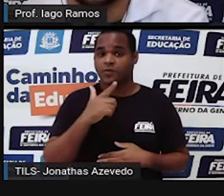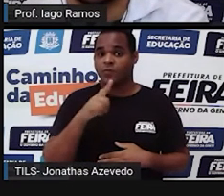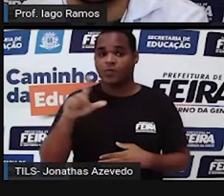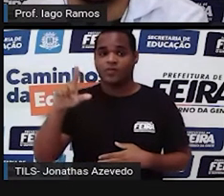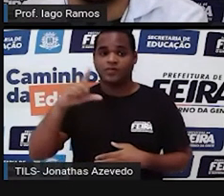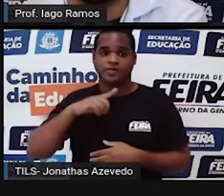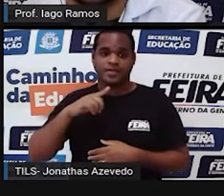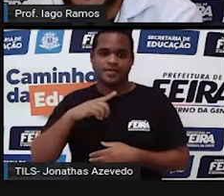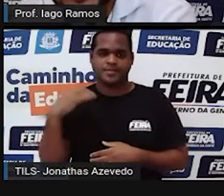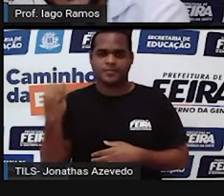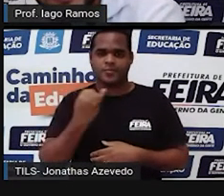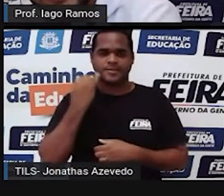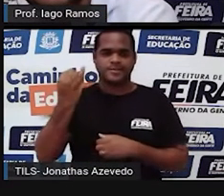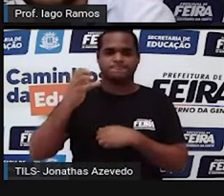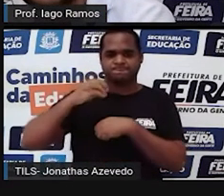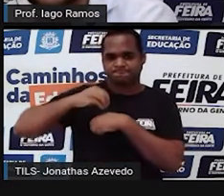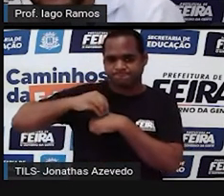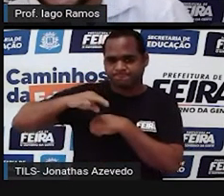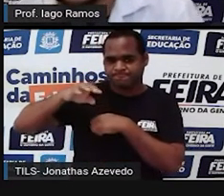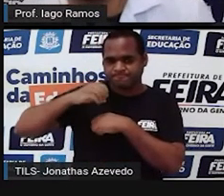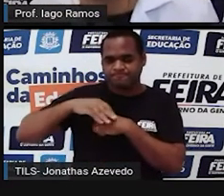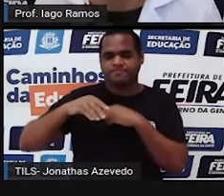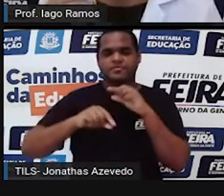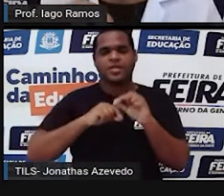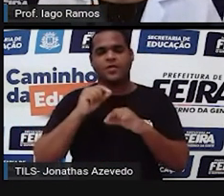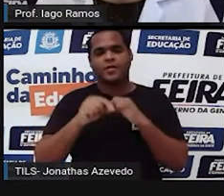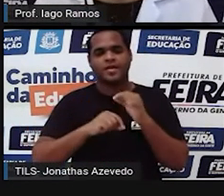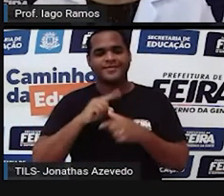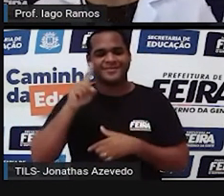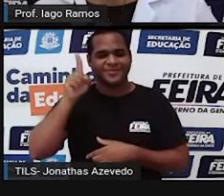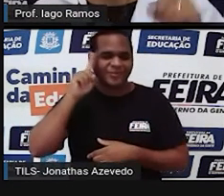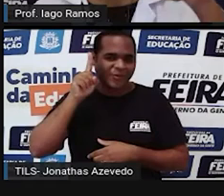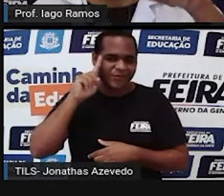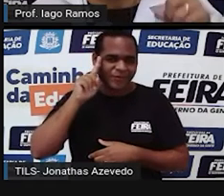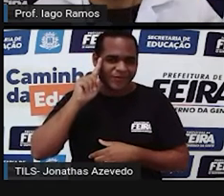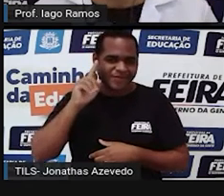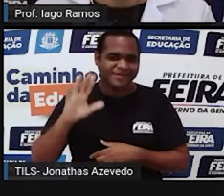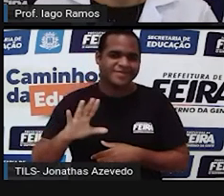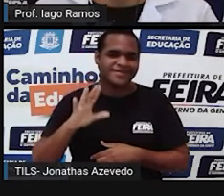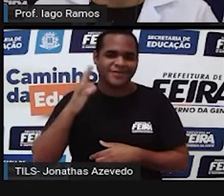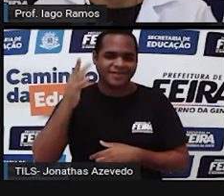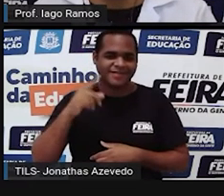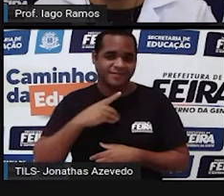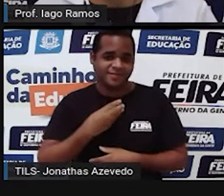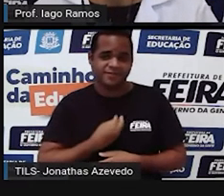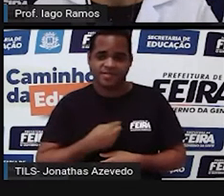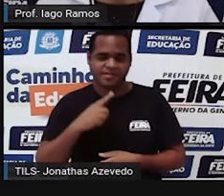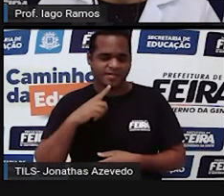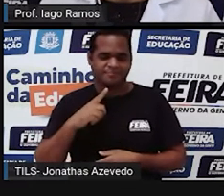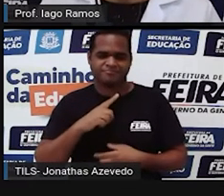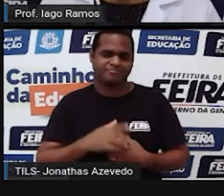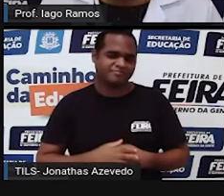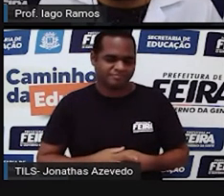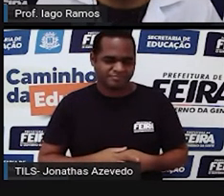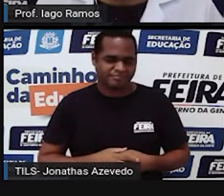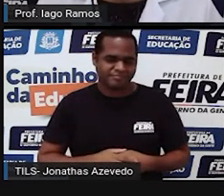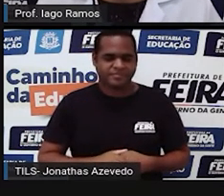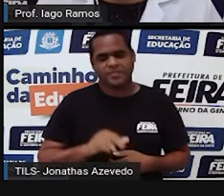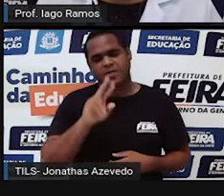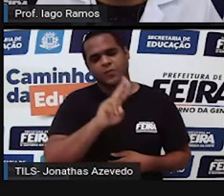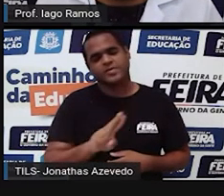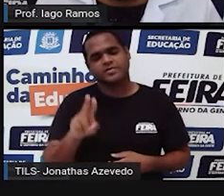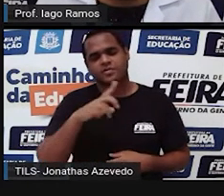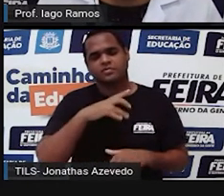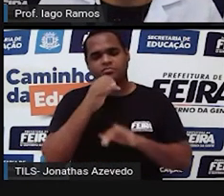né? Que é uma situação do nosso cotidiano, nós fazemos parte disso, que é sobre o uso